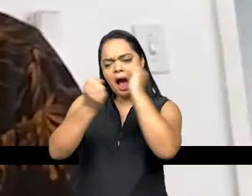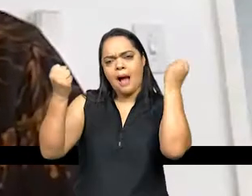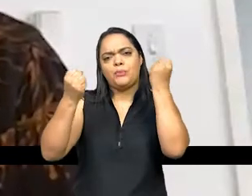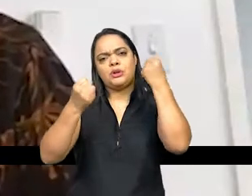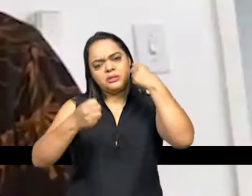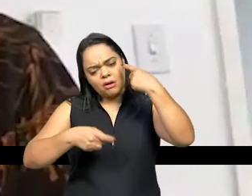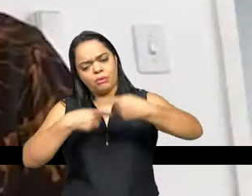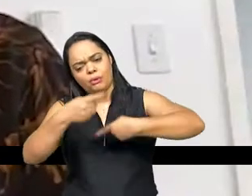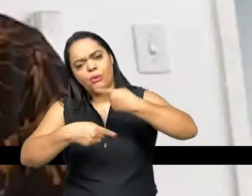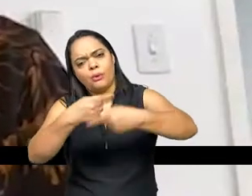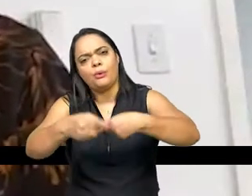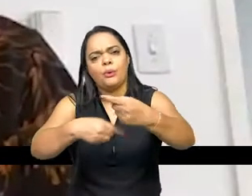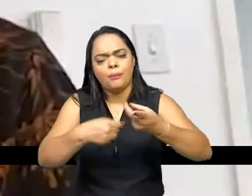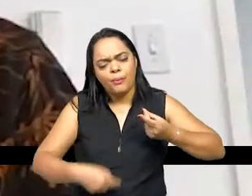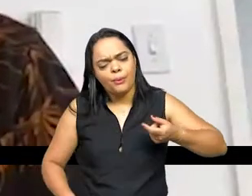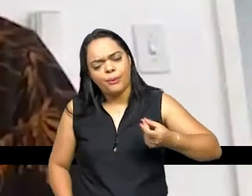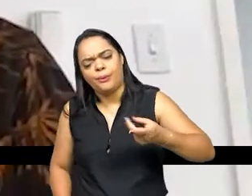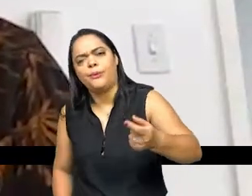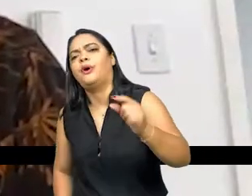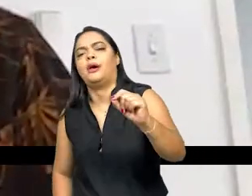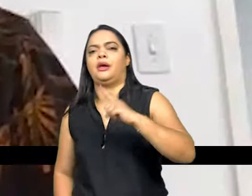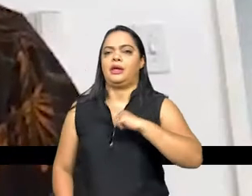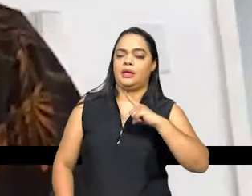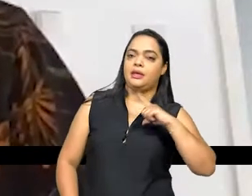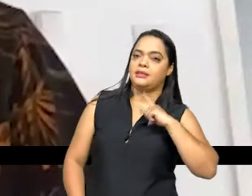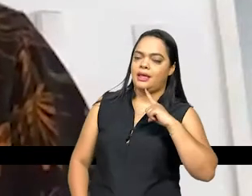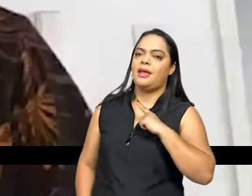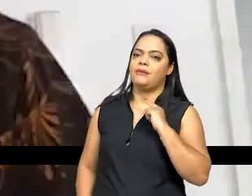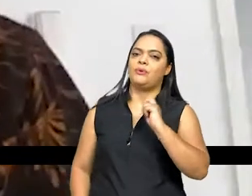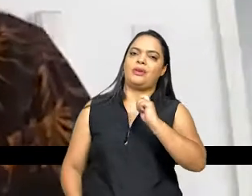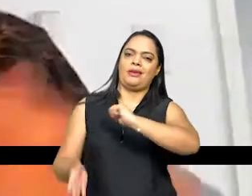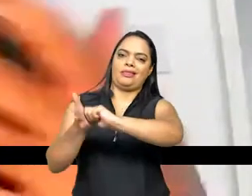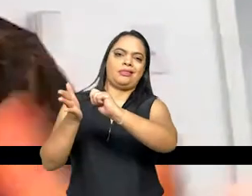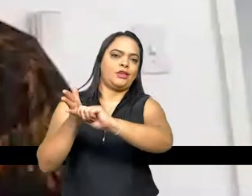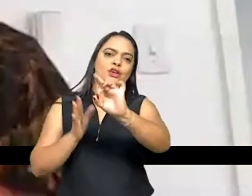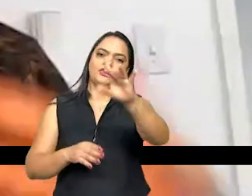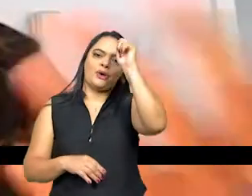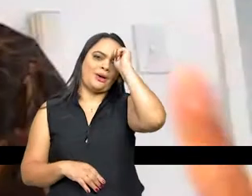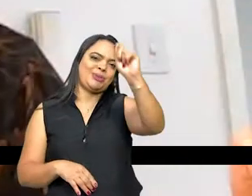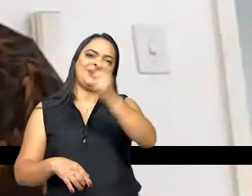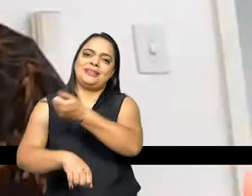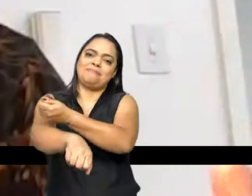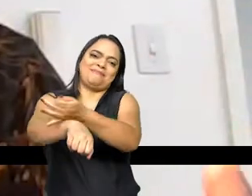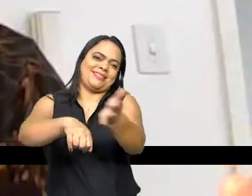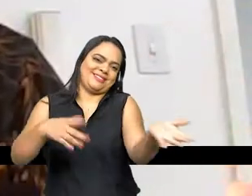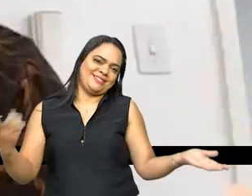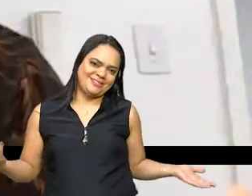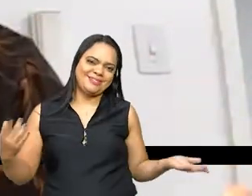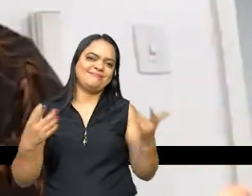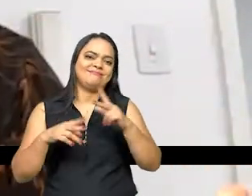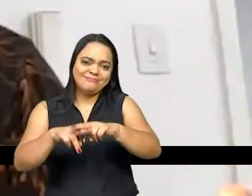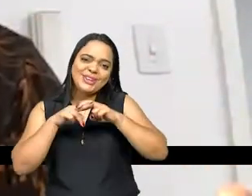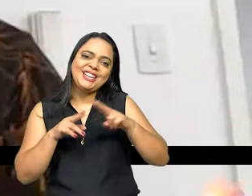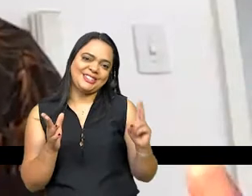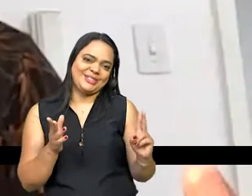foi, sim, contado e pensado a partir de uma perspectiva de autores brancos, né? A gente tem discussões clássicas, porque não é